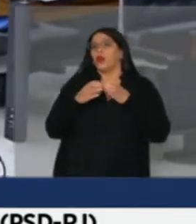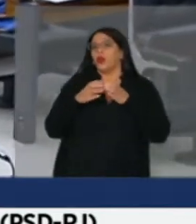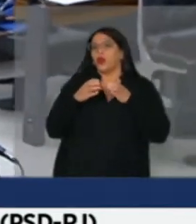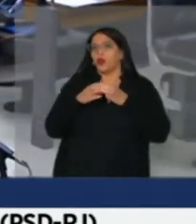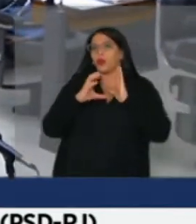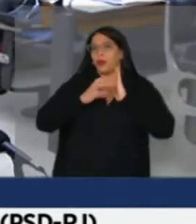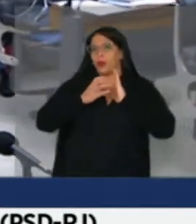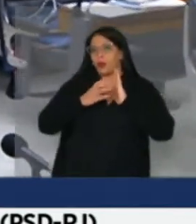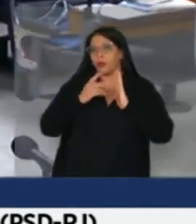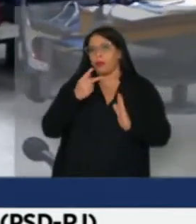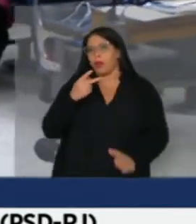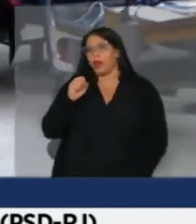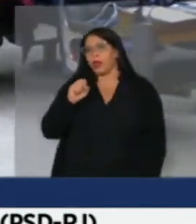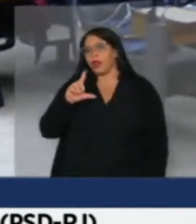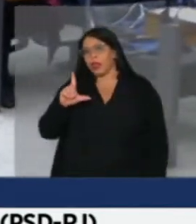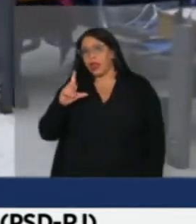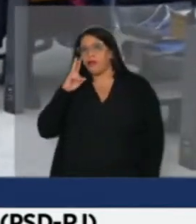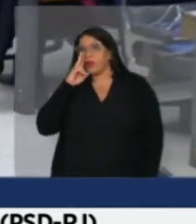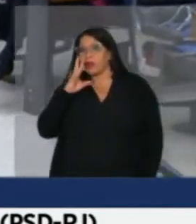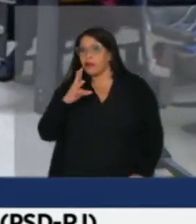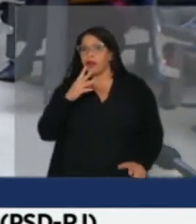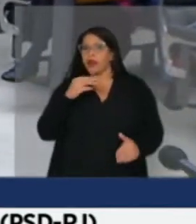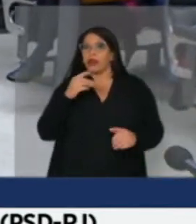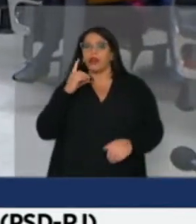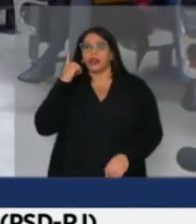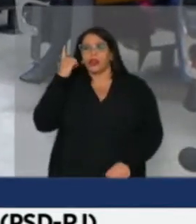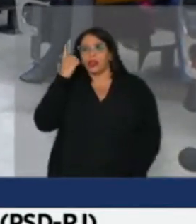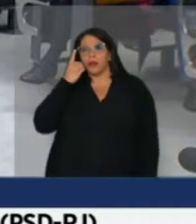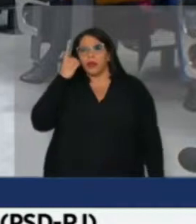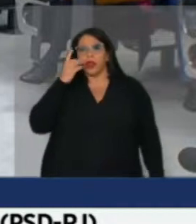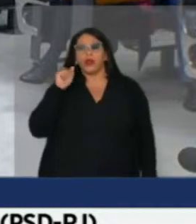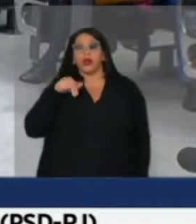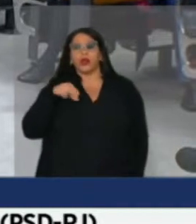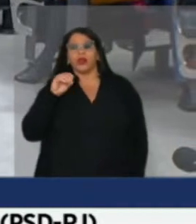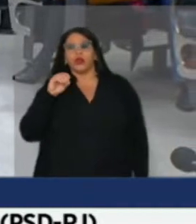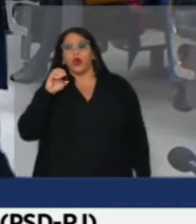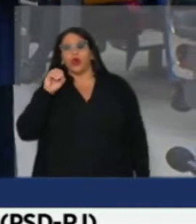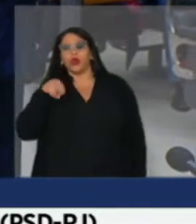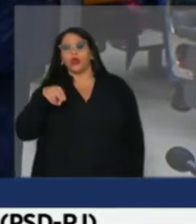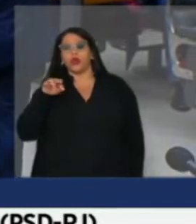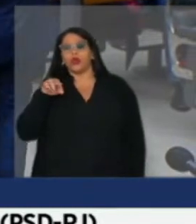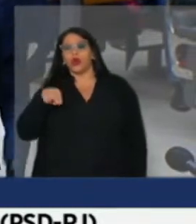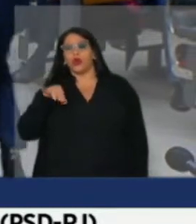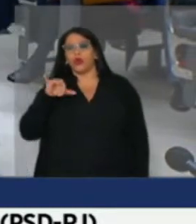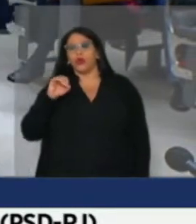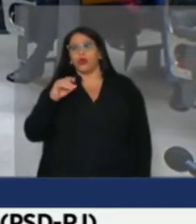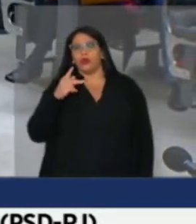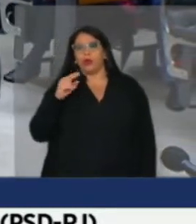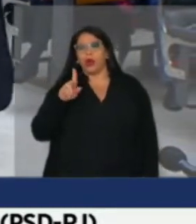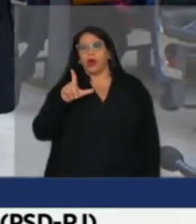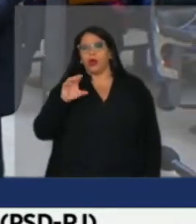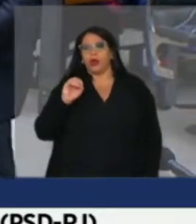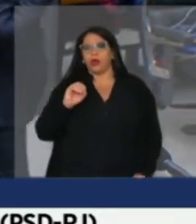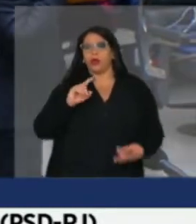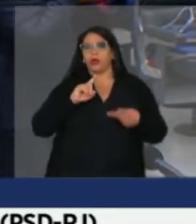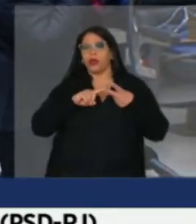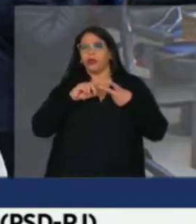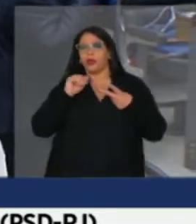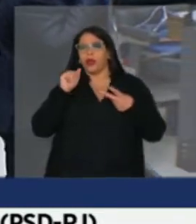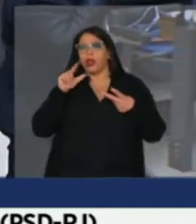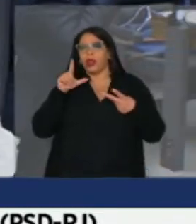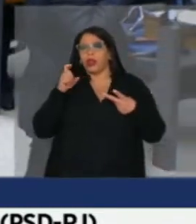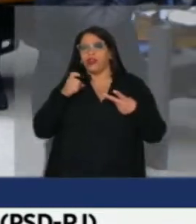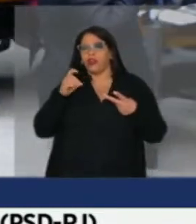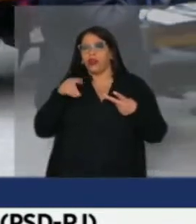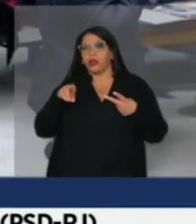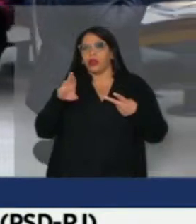que nos acompanha pela TV Câmara, o deputado Otônio de Paula, ao lado dele, atrás dele, o deputado Alexandre Leite, do Democratas de São